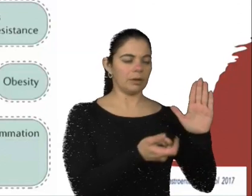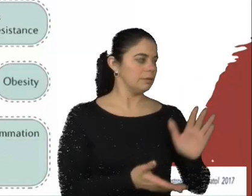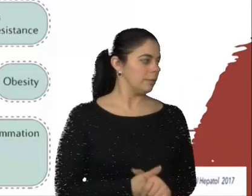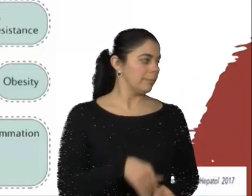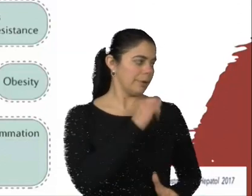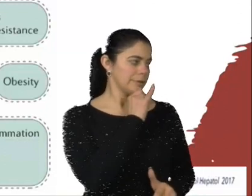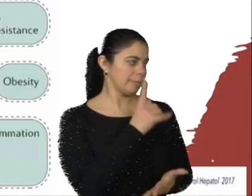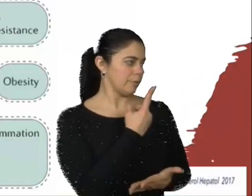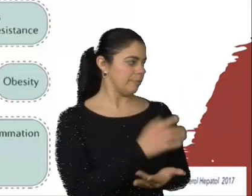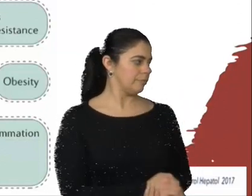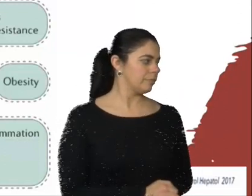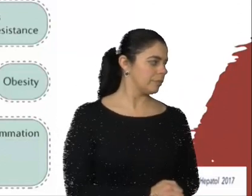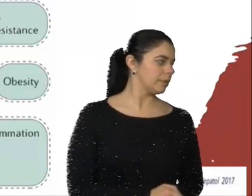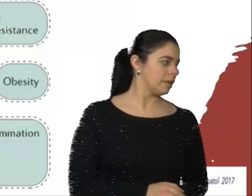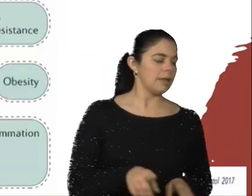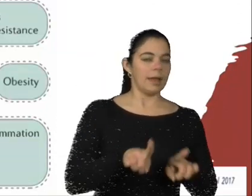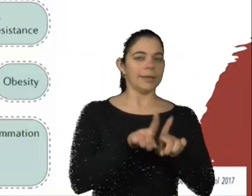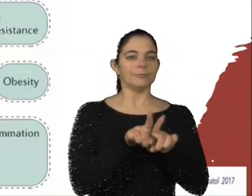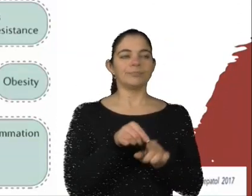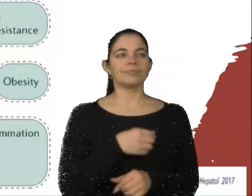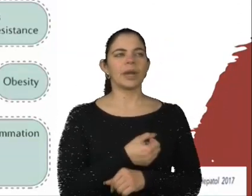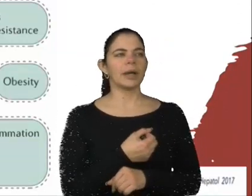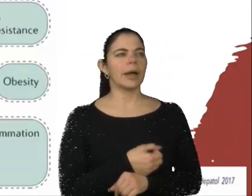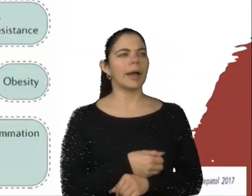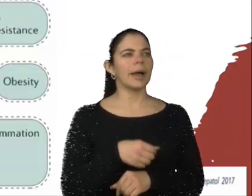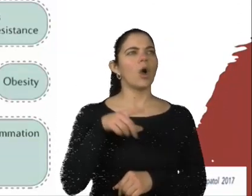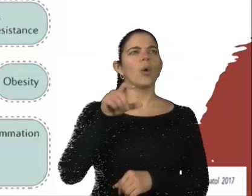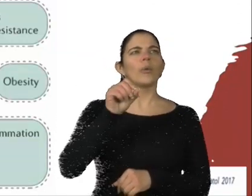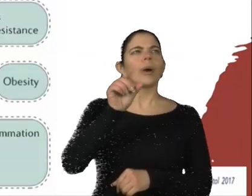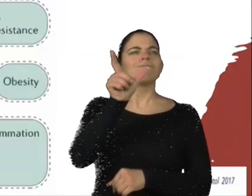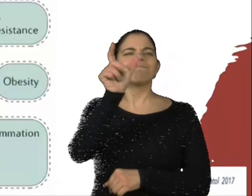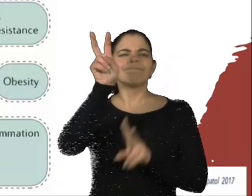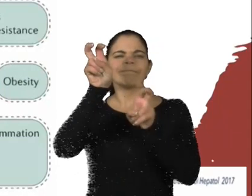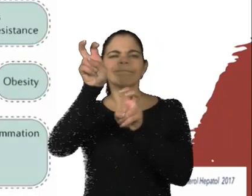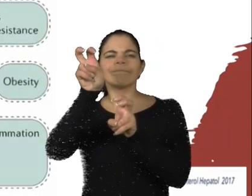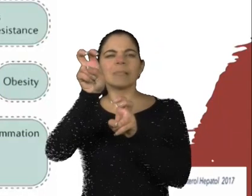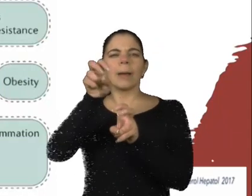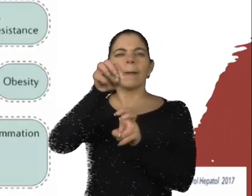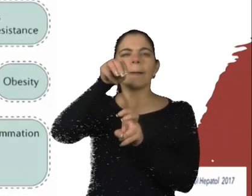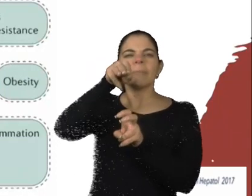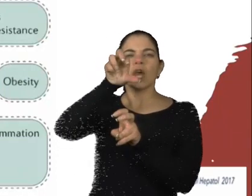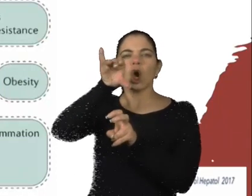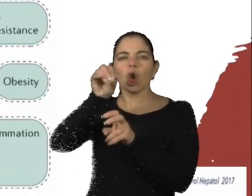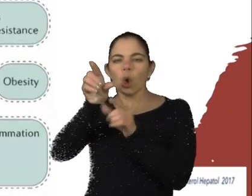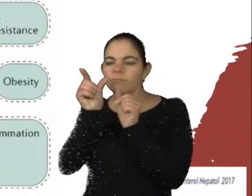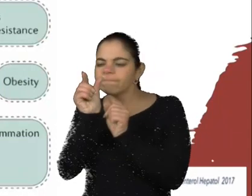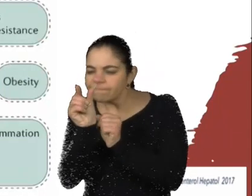só relacionado à nossa microbiota intestinal. Ah, eu queria um pouquinho de água. O que é microbiota